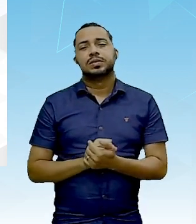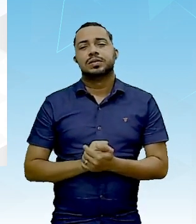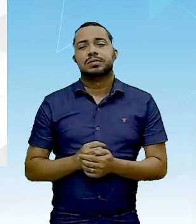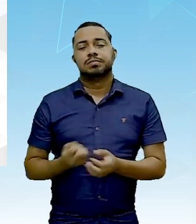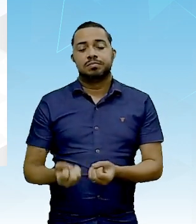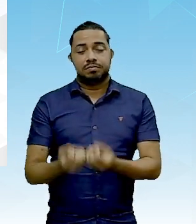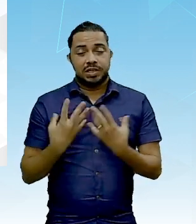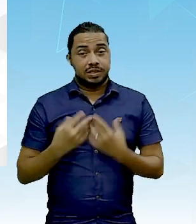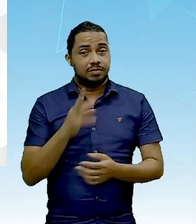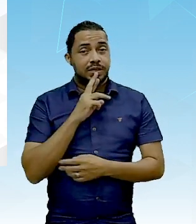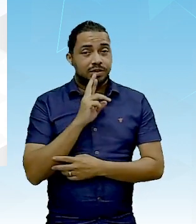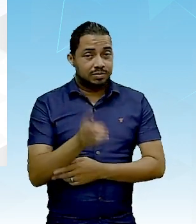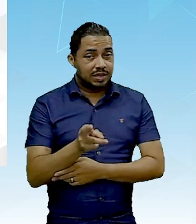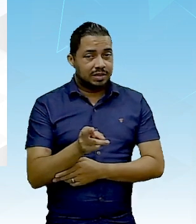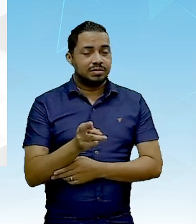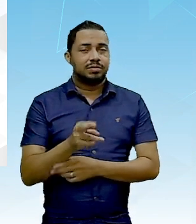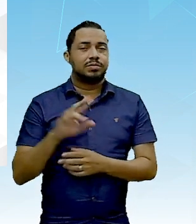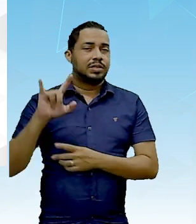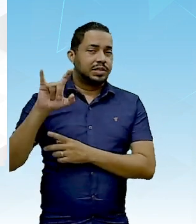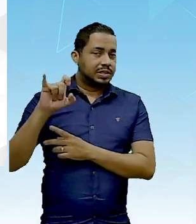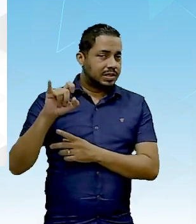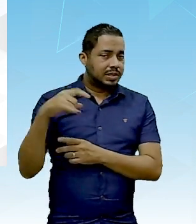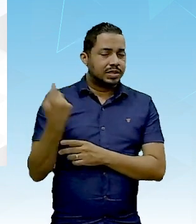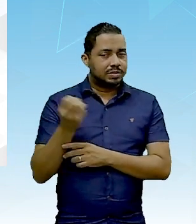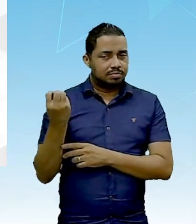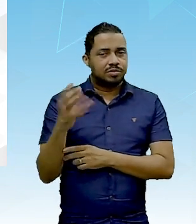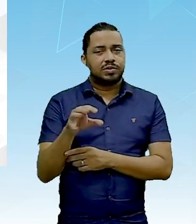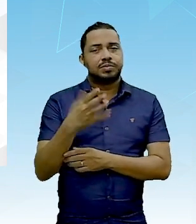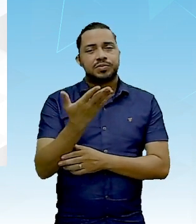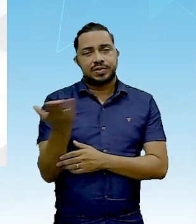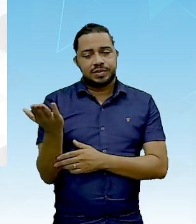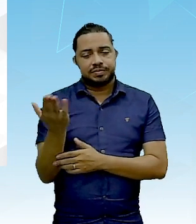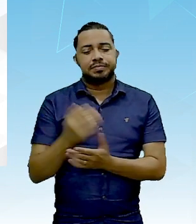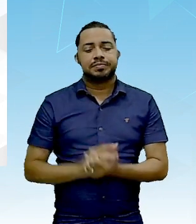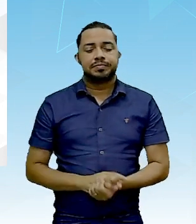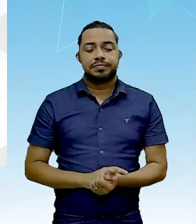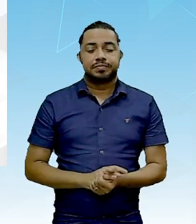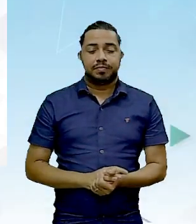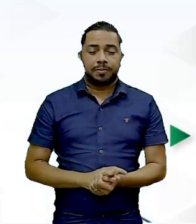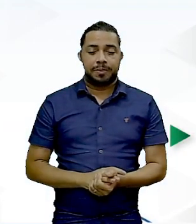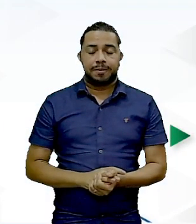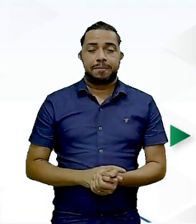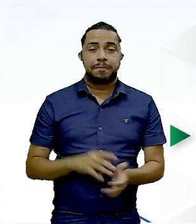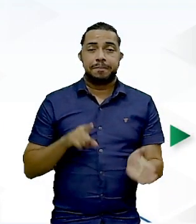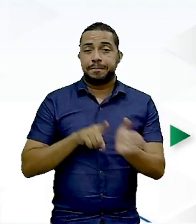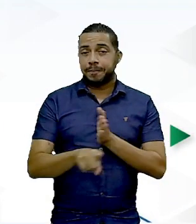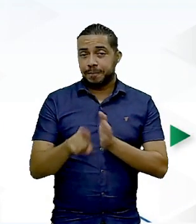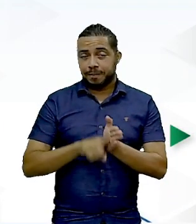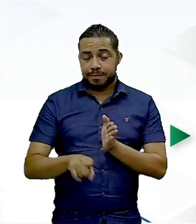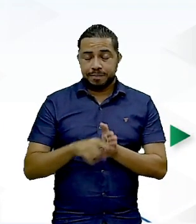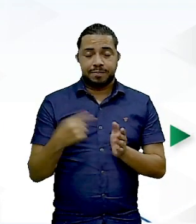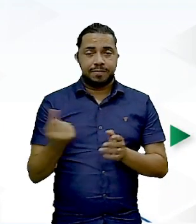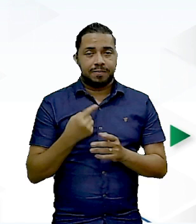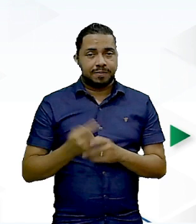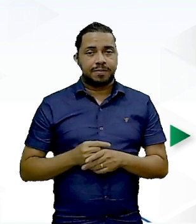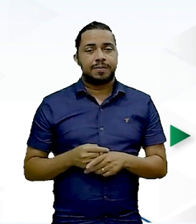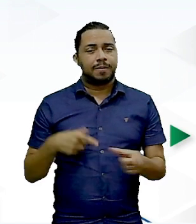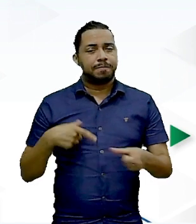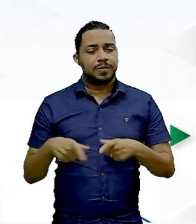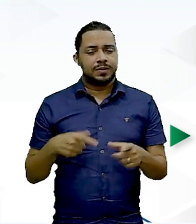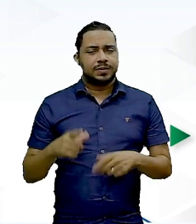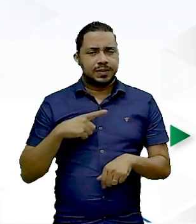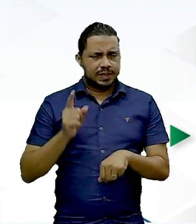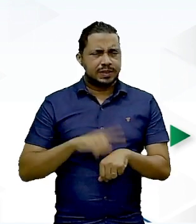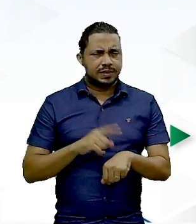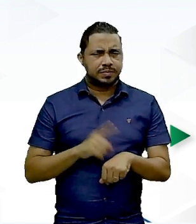gente o resultado no Instagram que a gente vai pontuar aqui para vocês, tá? Vamos lá. Questões agora pra gente trabalhar. Tem tempo aí,